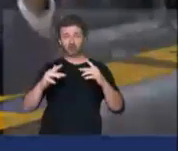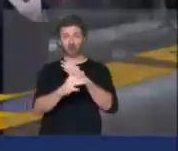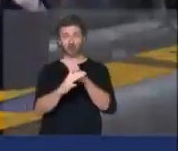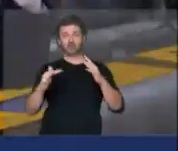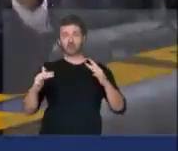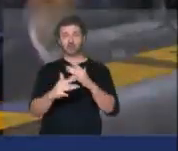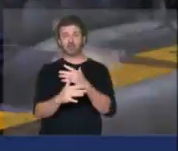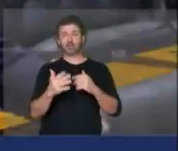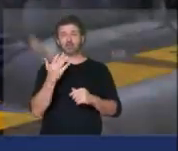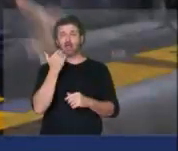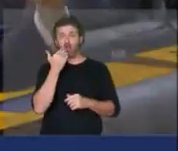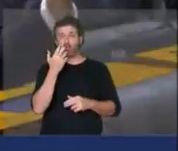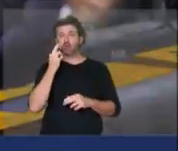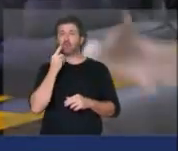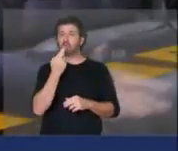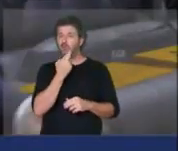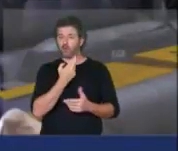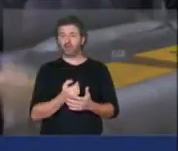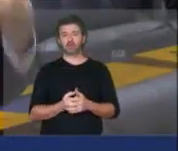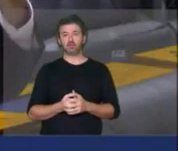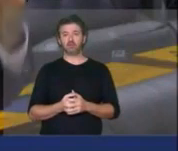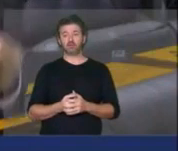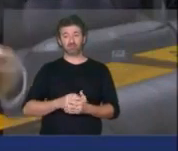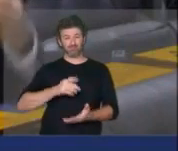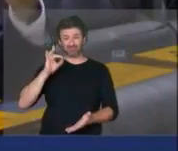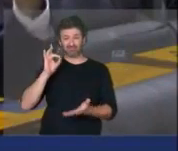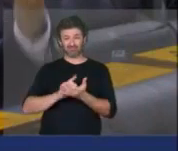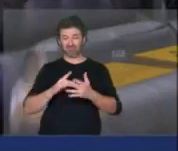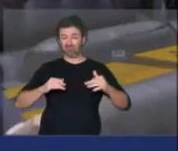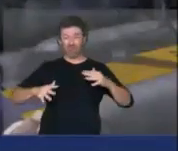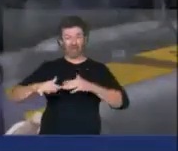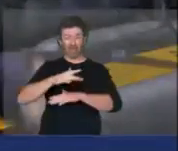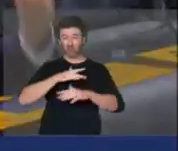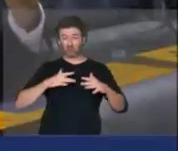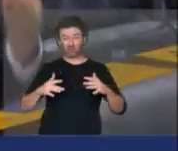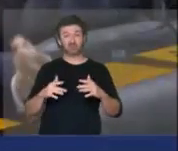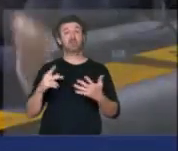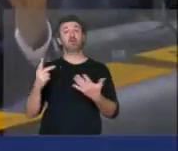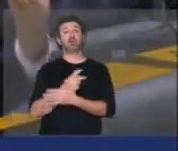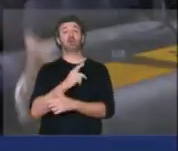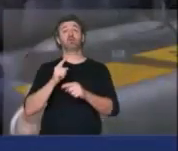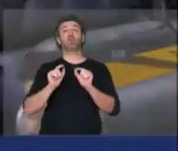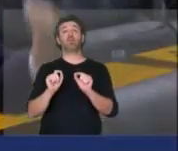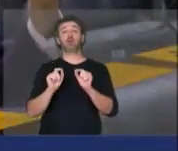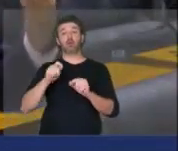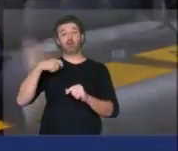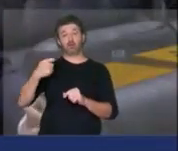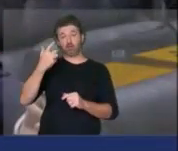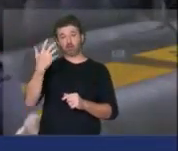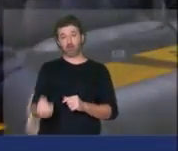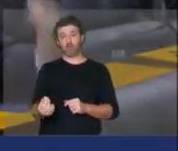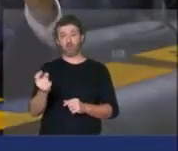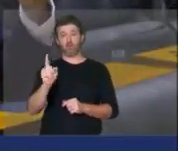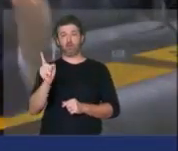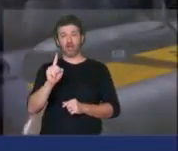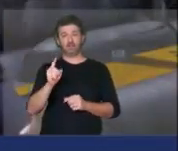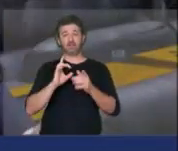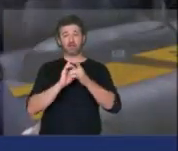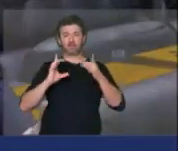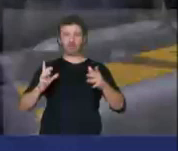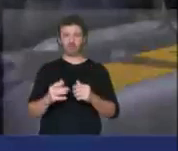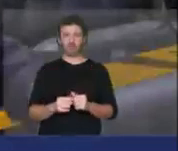que estavam comendo em restaurante, um verdadeiro tumulto causado por aqueles que não aceitam